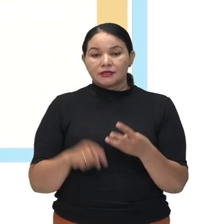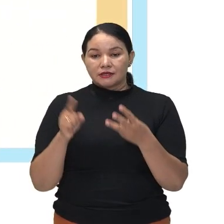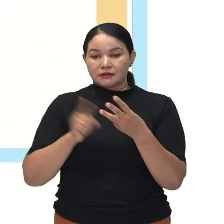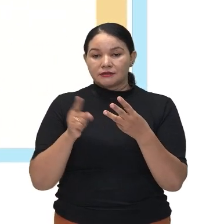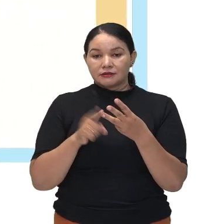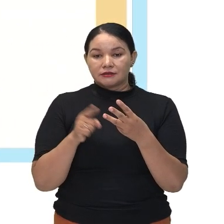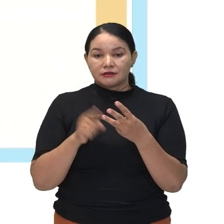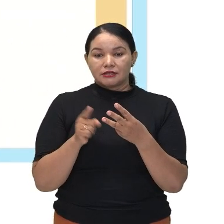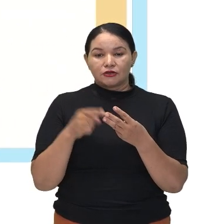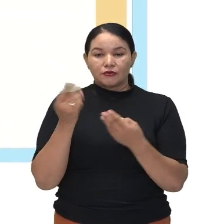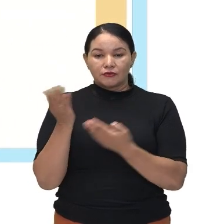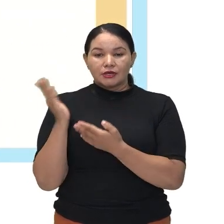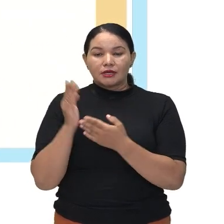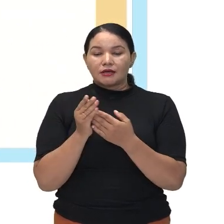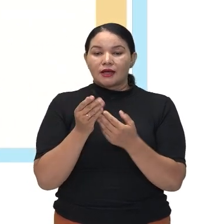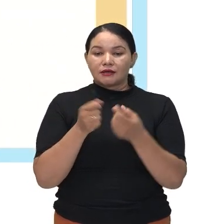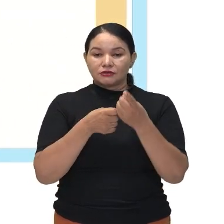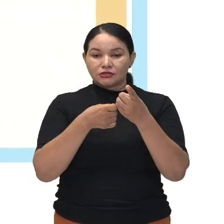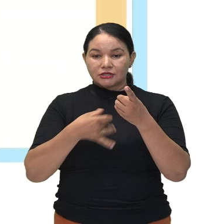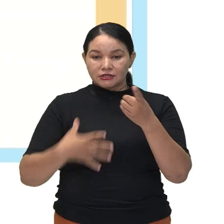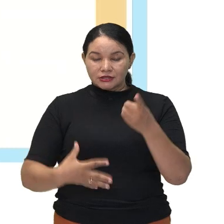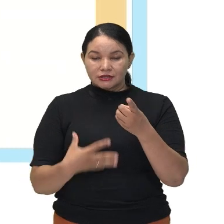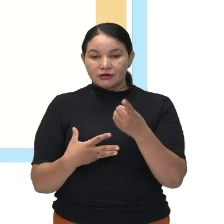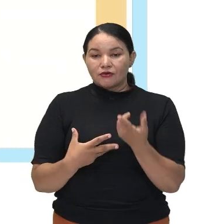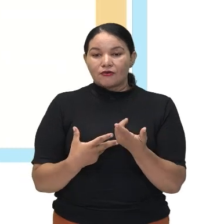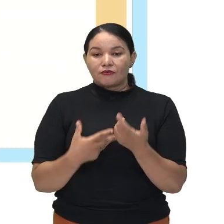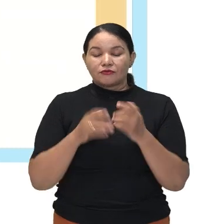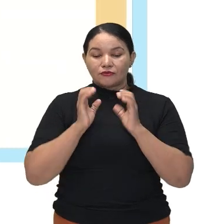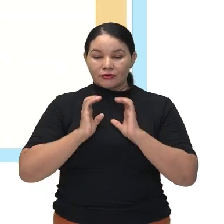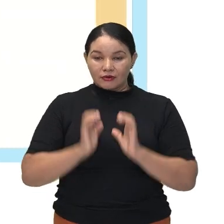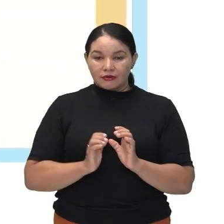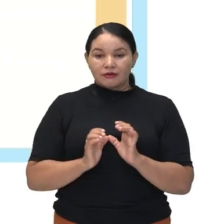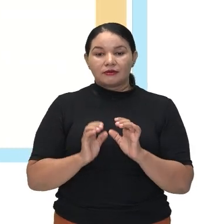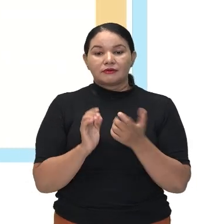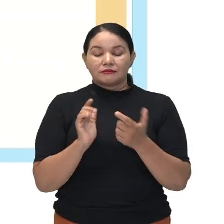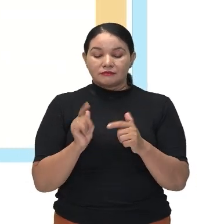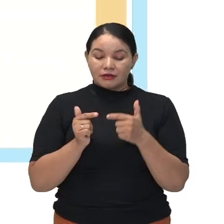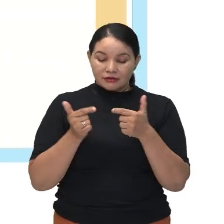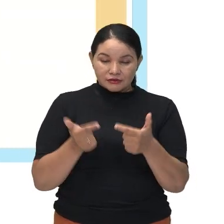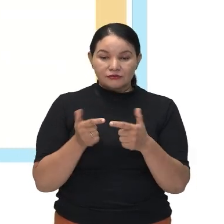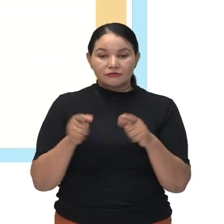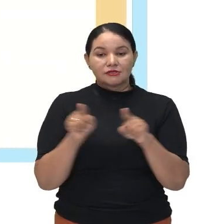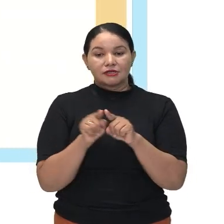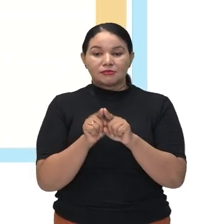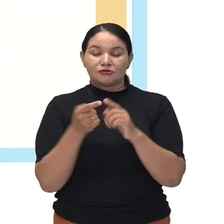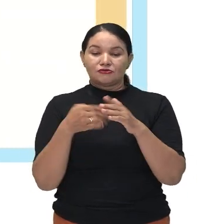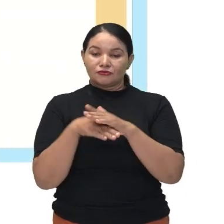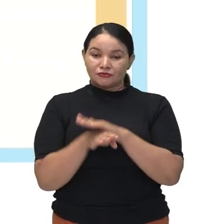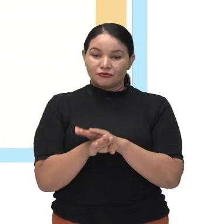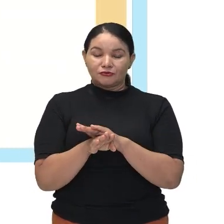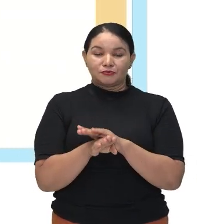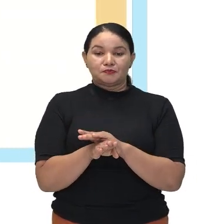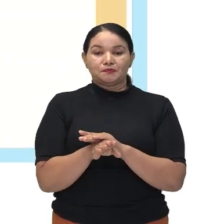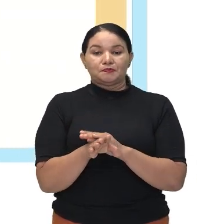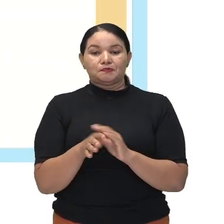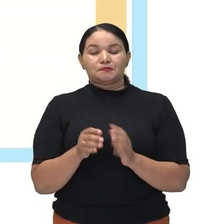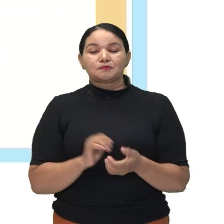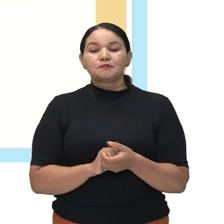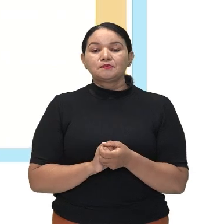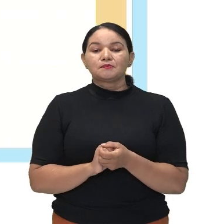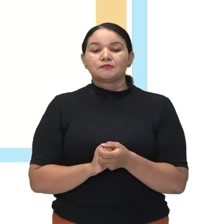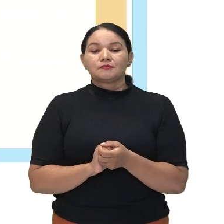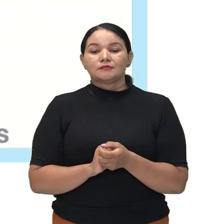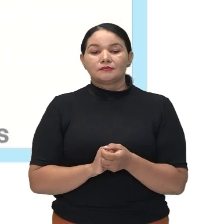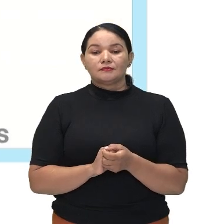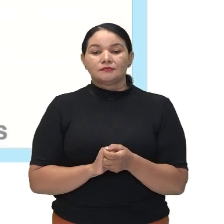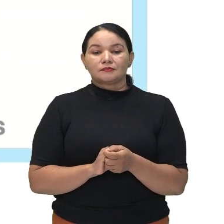etopeia, que vai ser a descrição do caráter, das ações e dos costumes, né, daquela pessoa. Temos